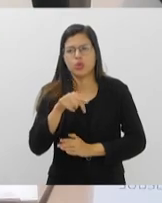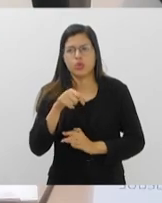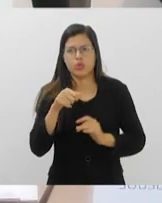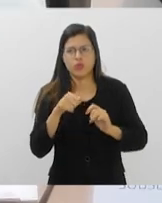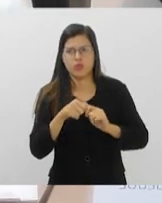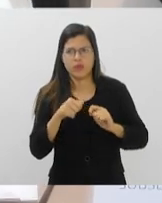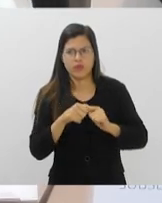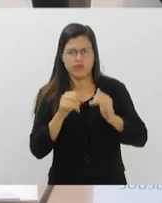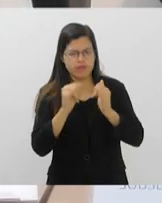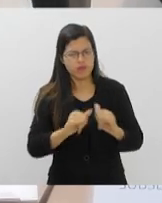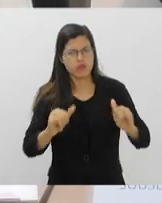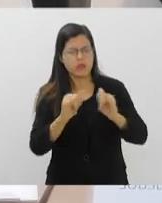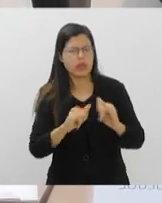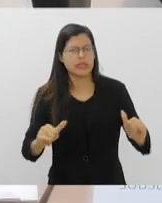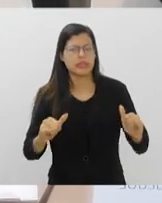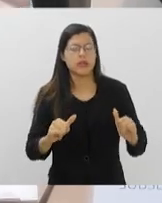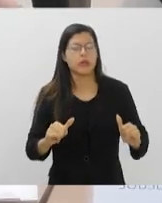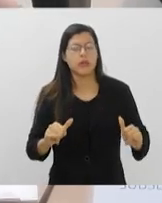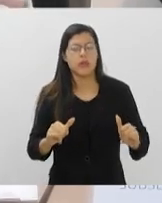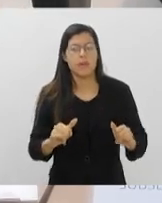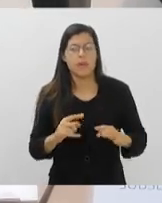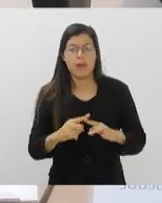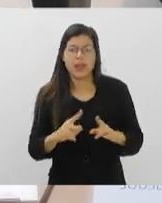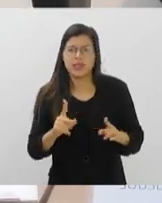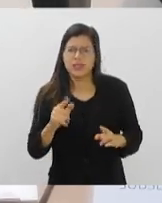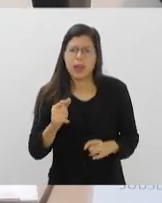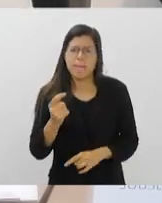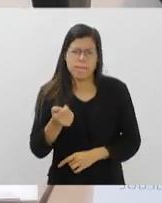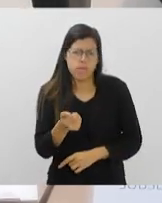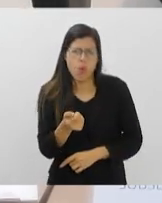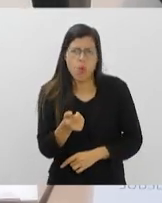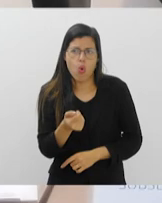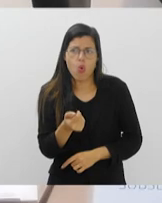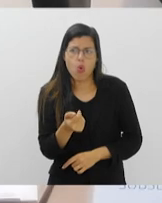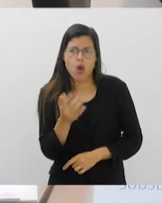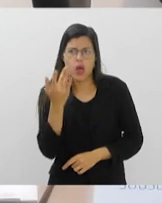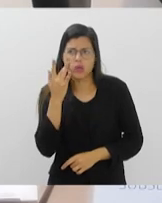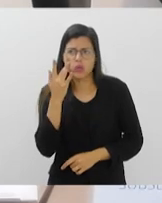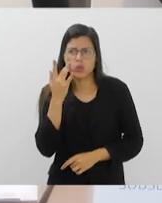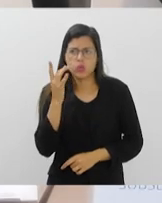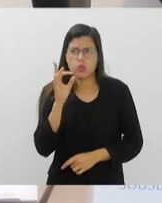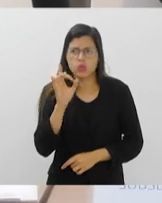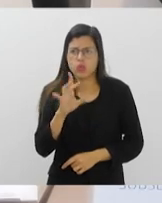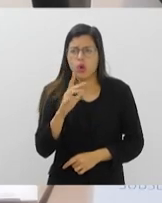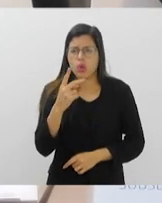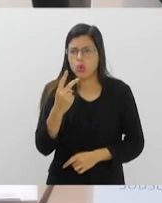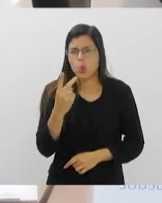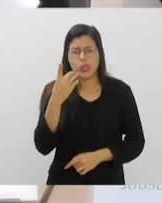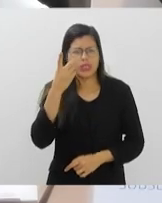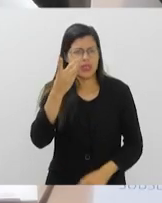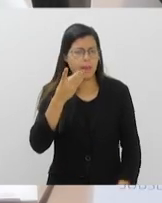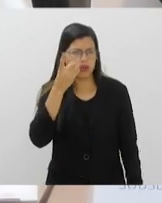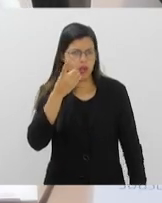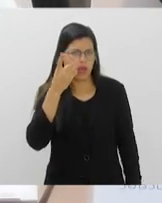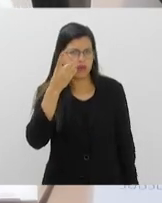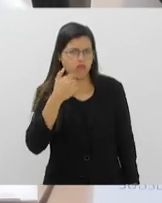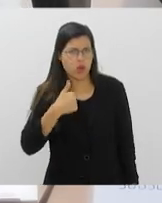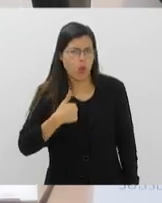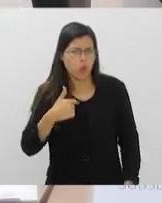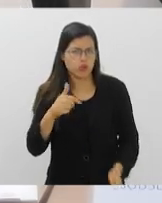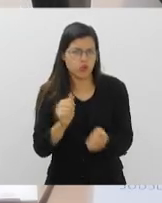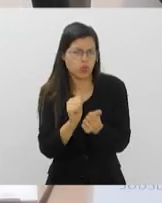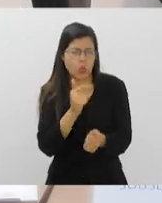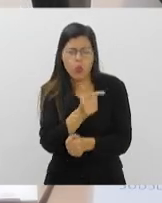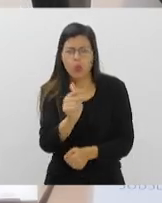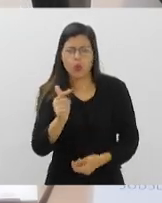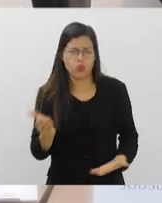faço aquela divulgação e tal é pouco mas eu acho que só foi dois deputados né Eu e outro então